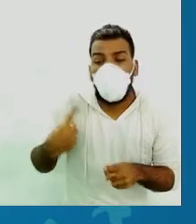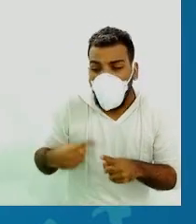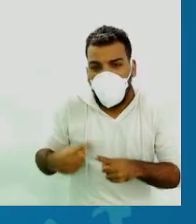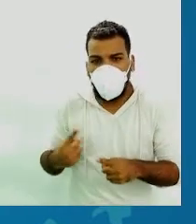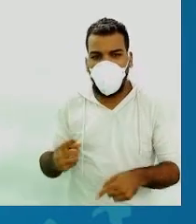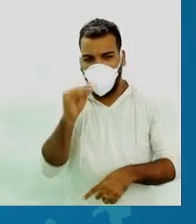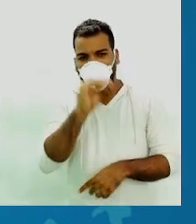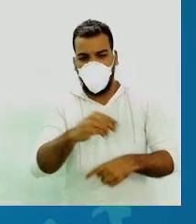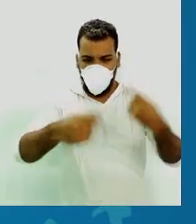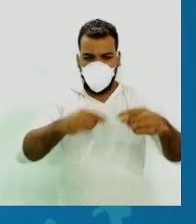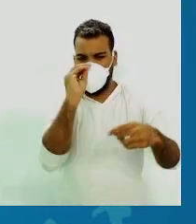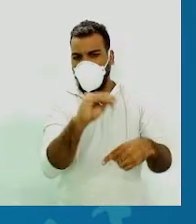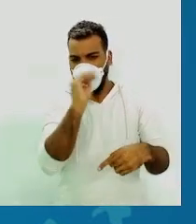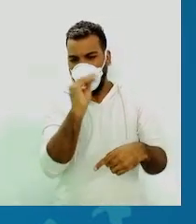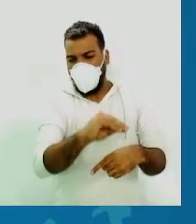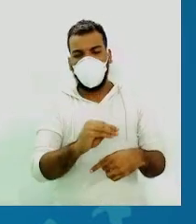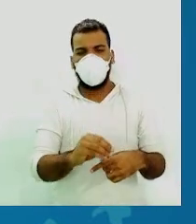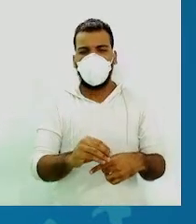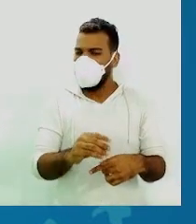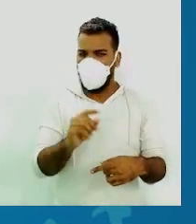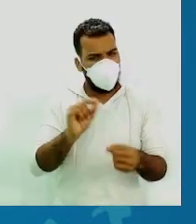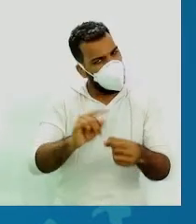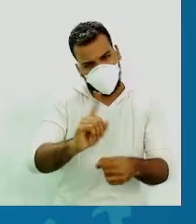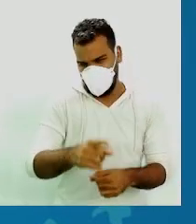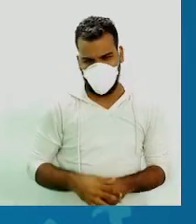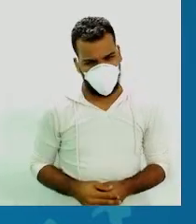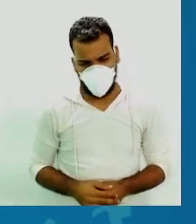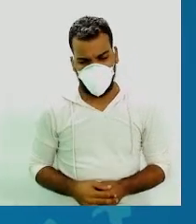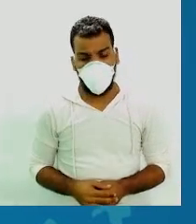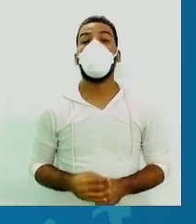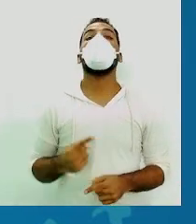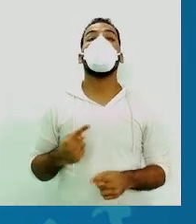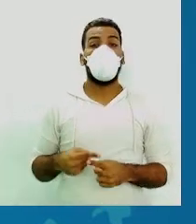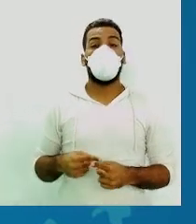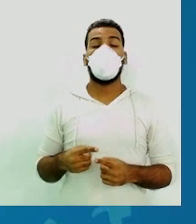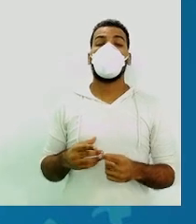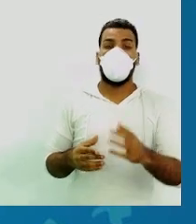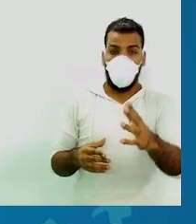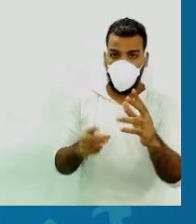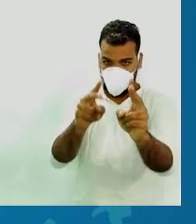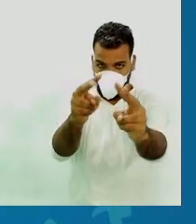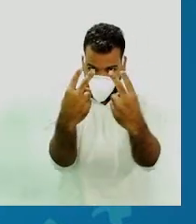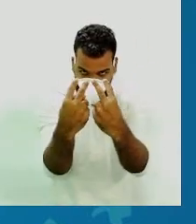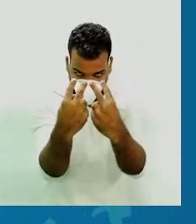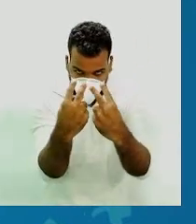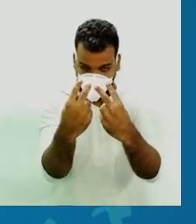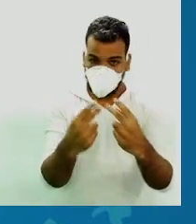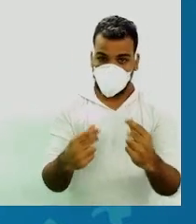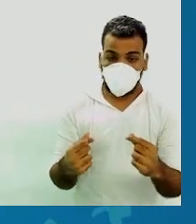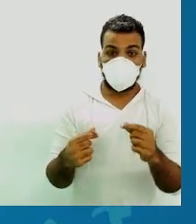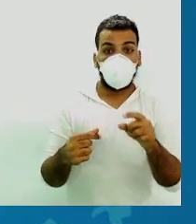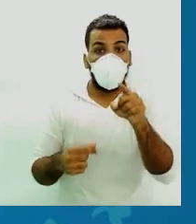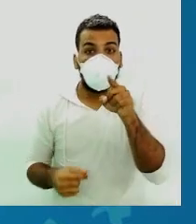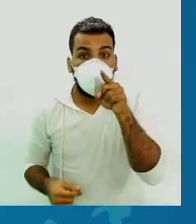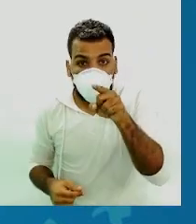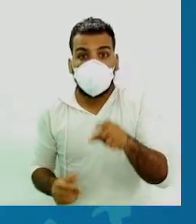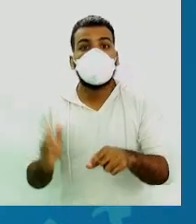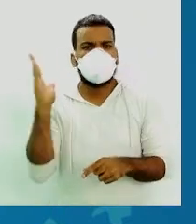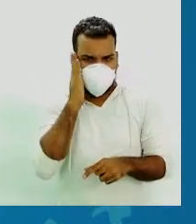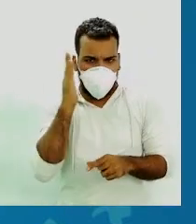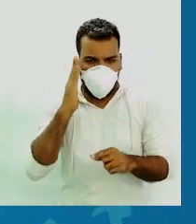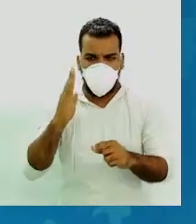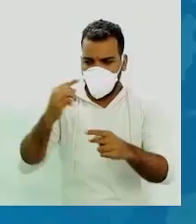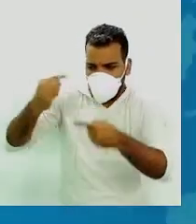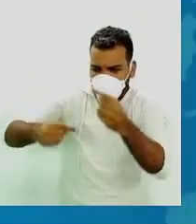vezes que você hoje, na verdade, vejam, preste atenção, olha para cá. Você hoje sabe o que é